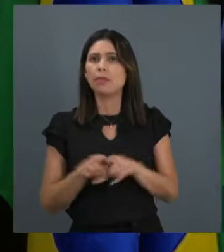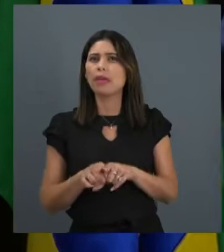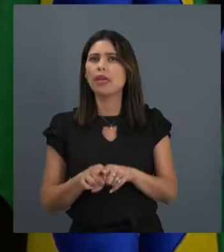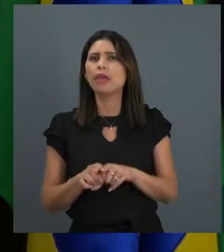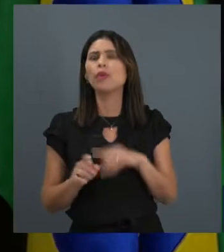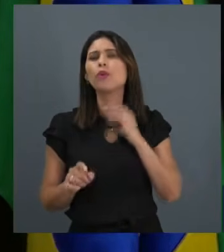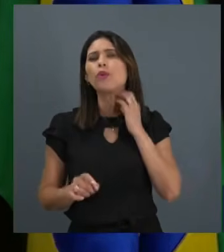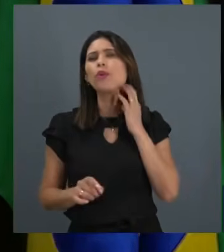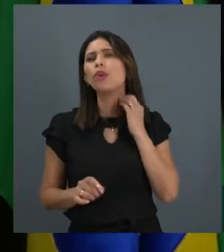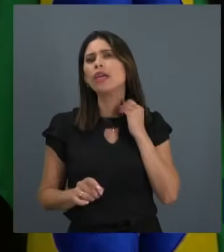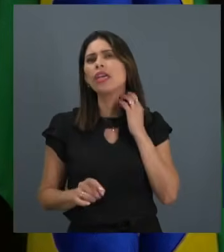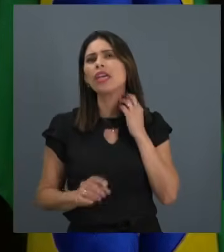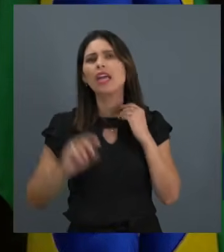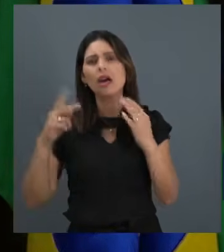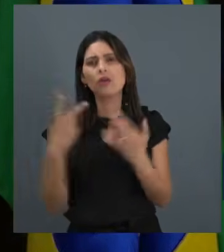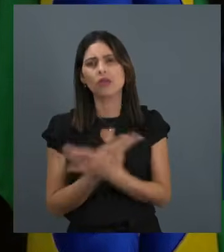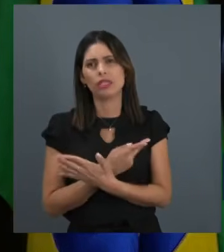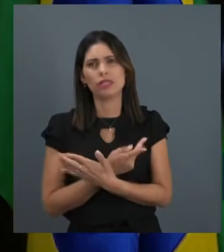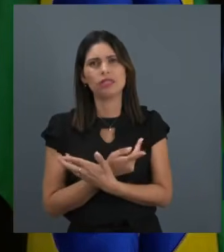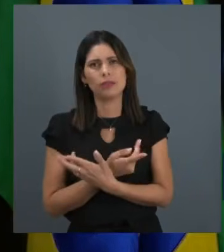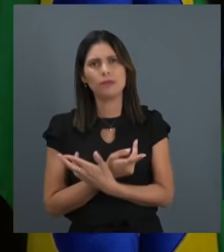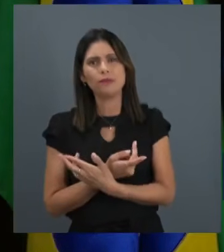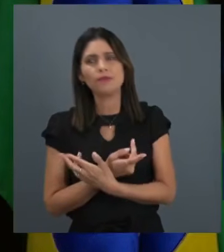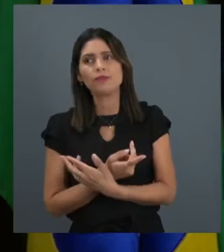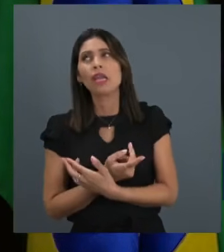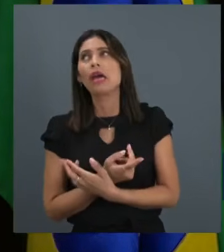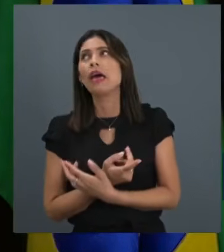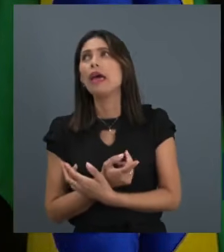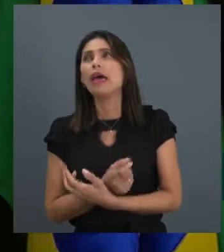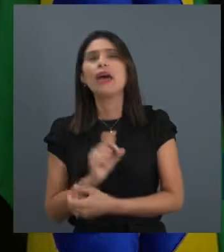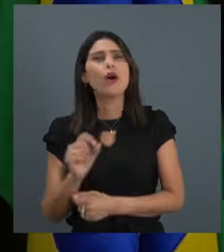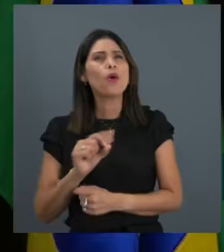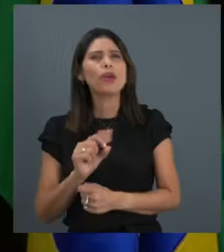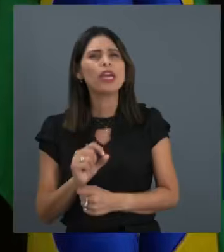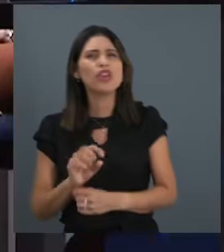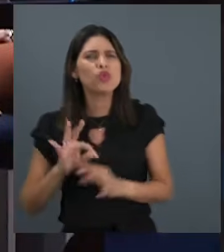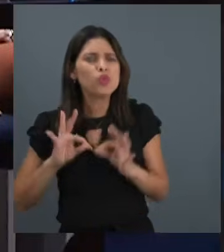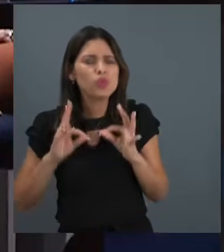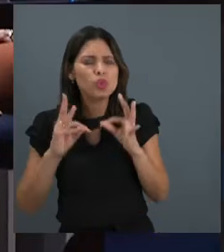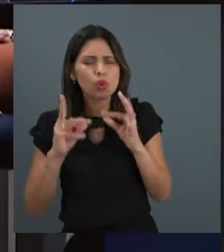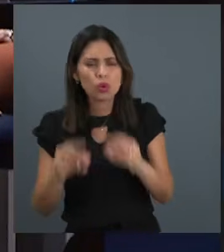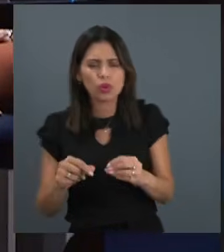arbitrariedades flagrantemente ilegais, se destaca a total imparcialidade,